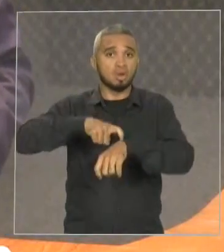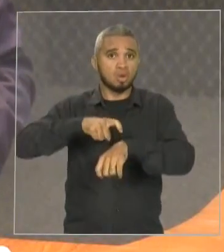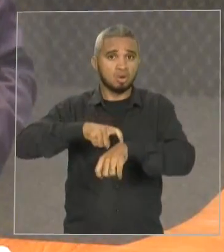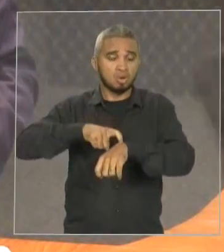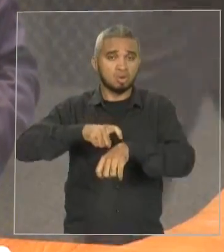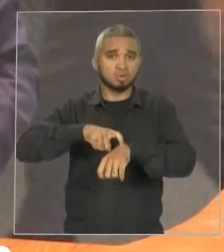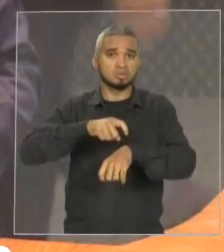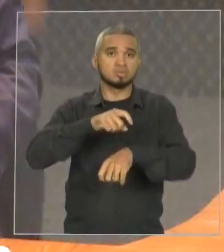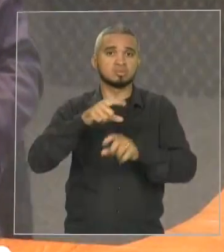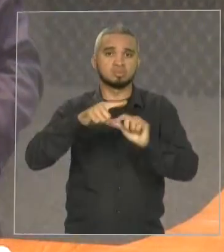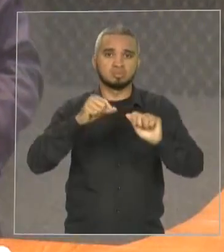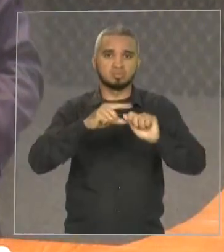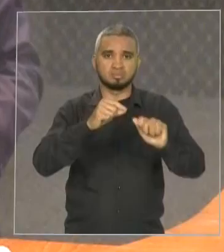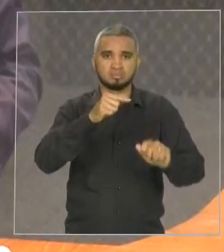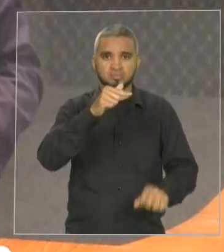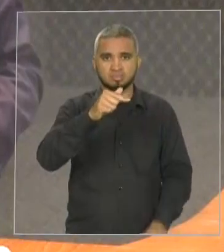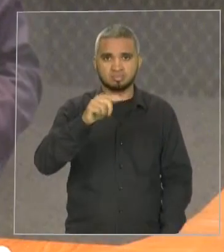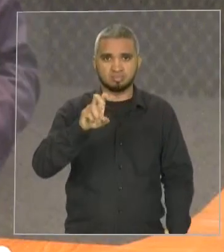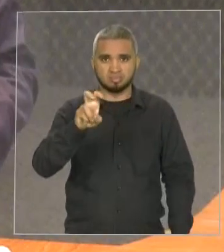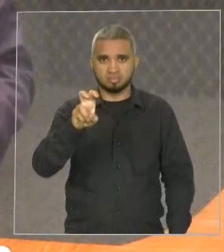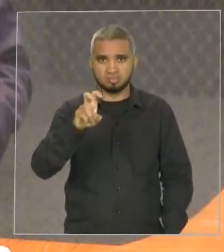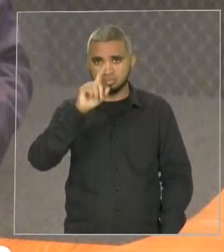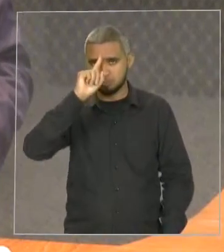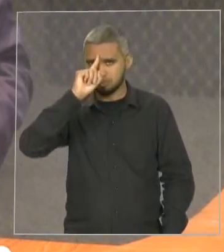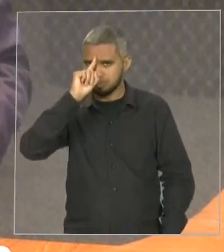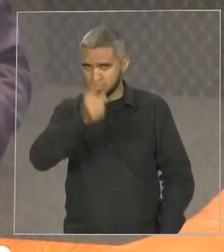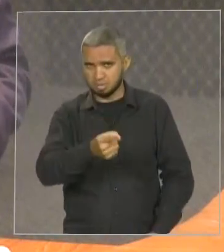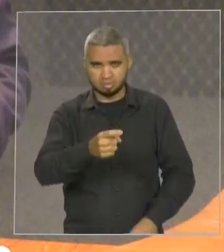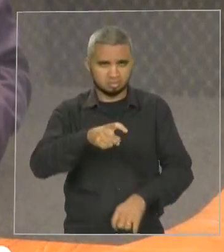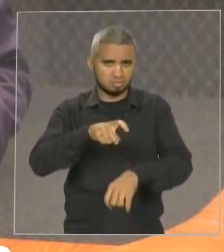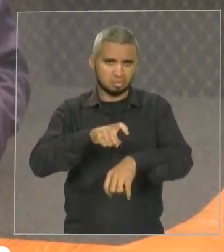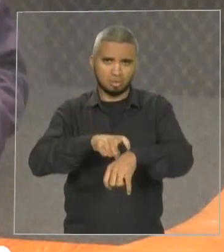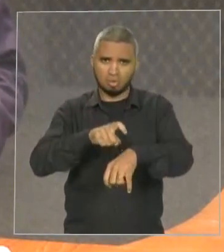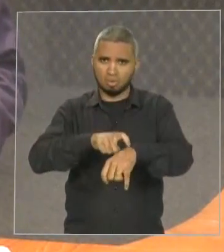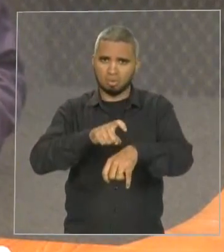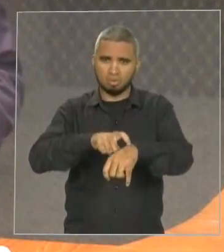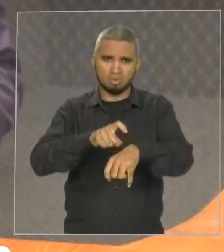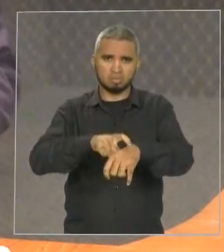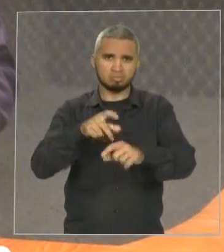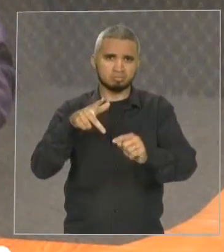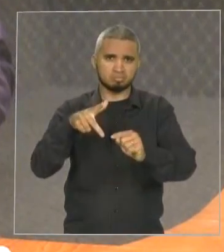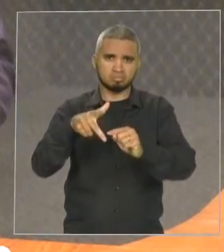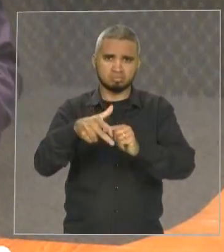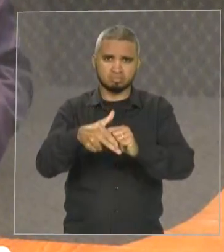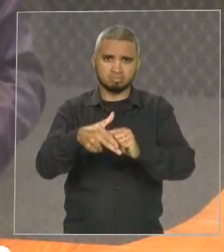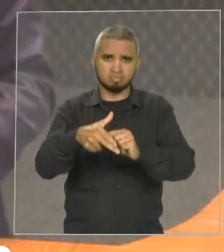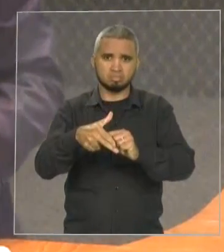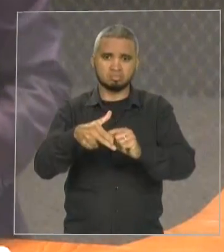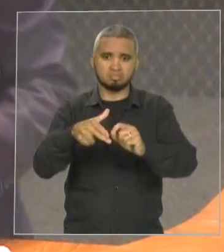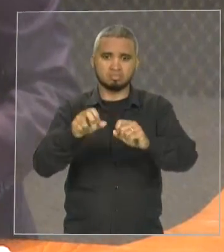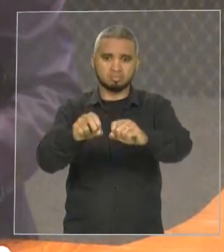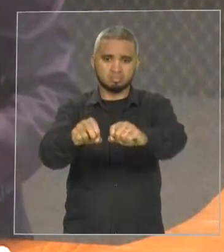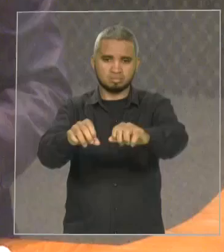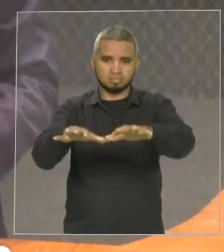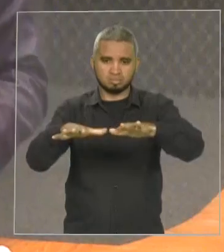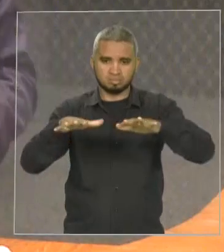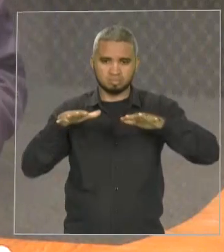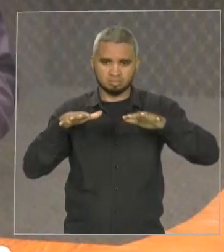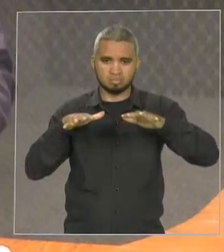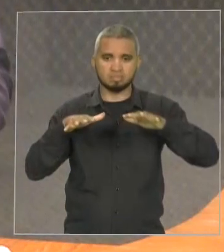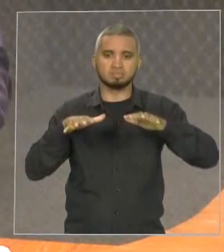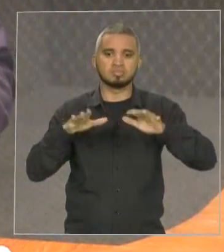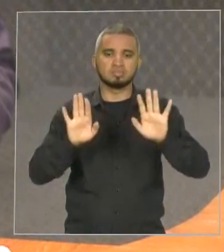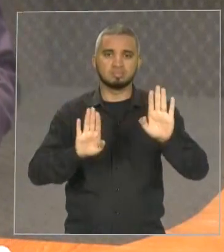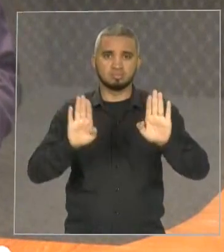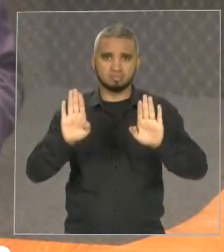75, determinando a imediata suspensão das sessões públicas de entrega e abertura dos envelopes das